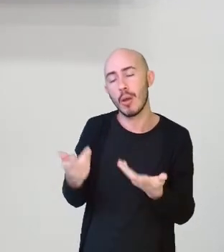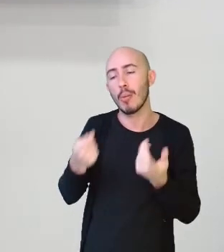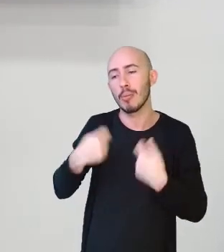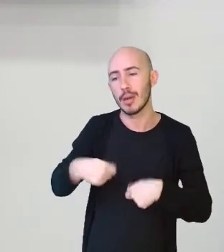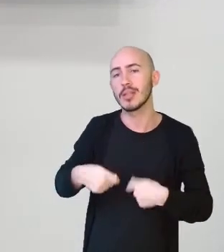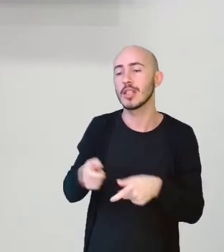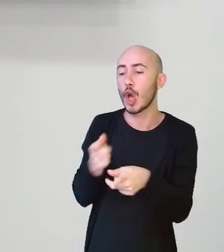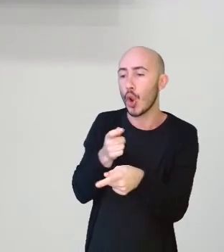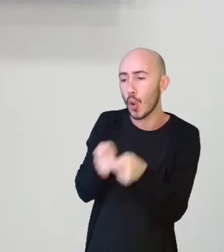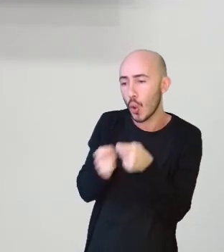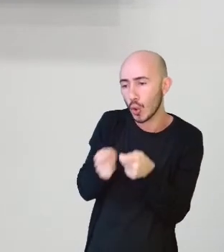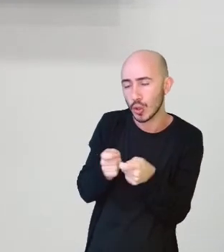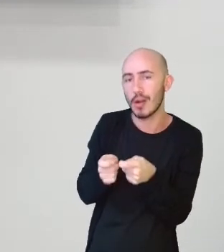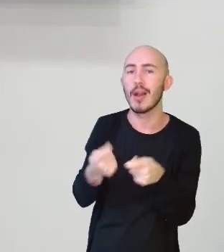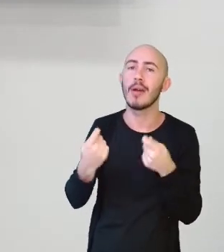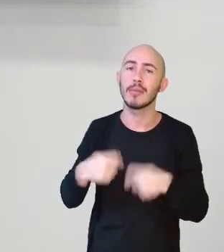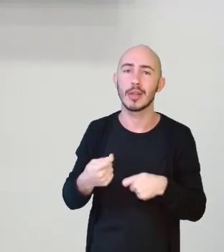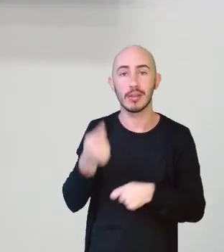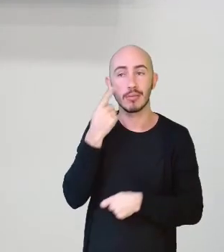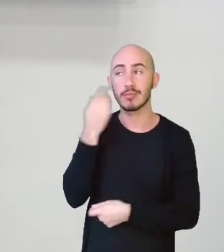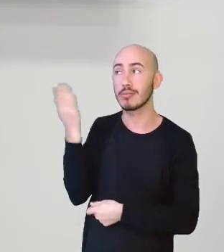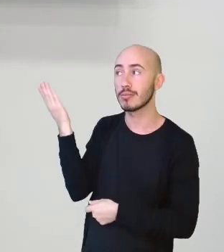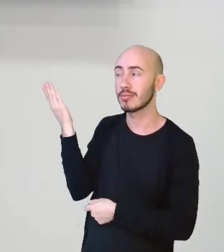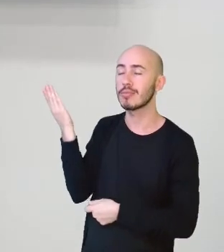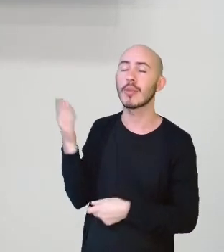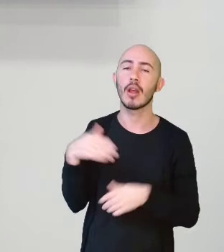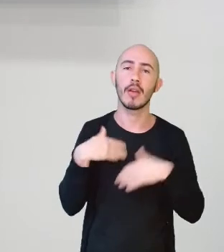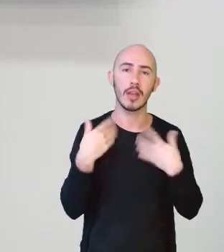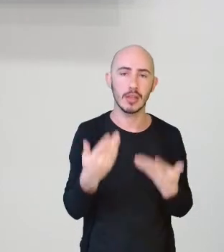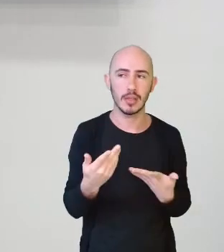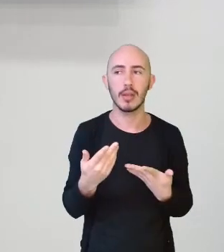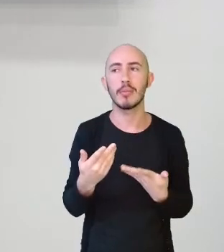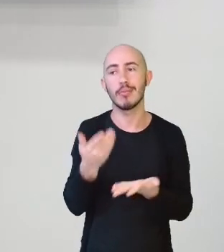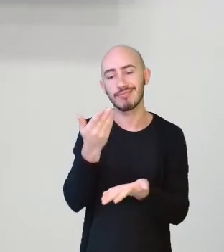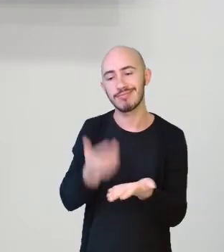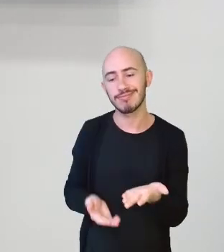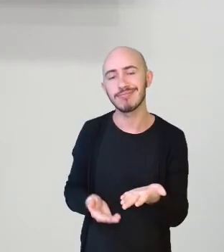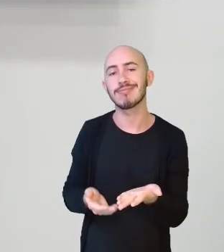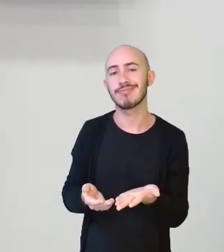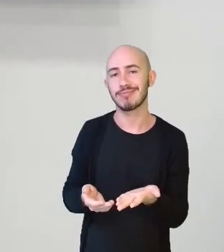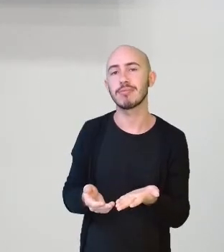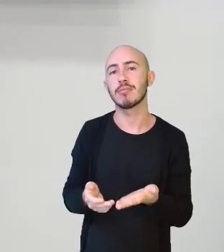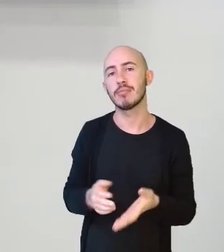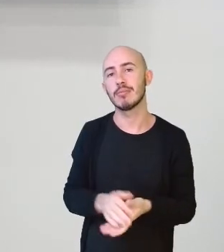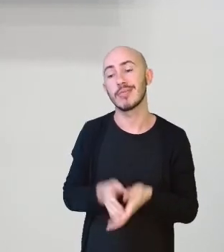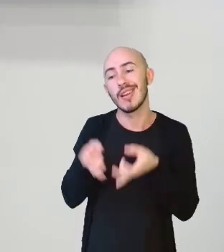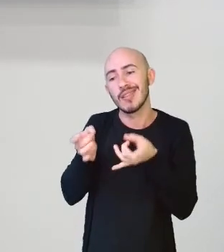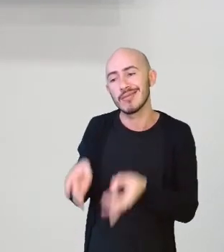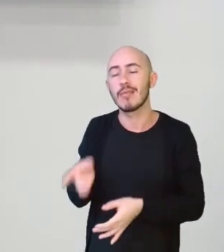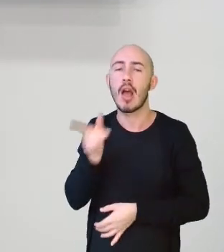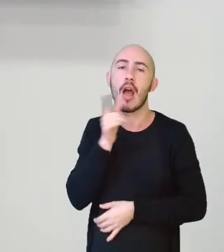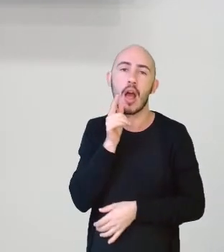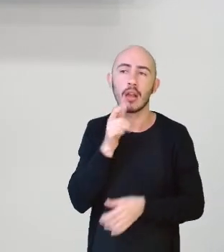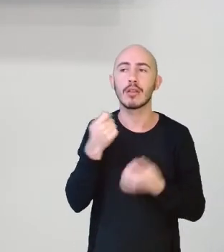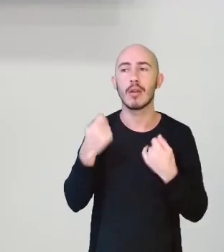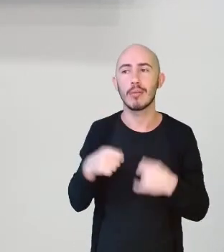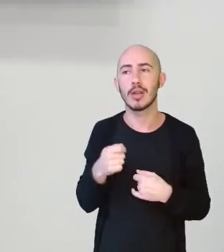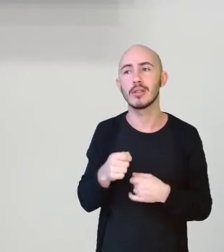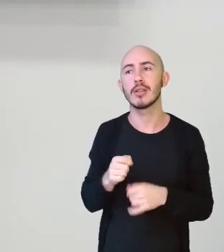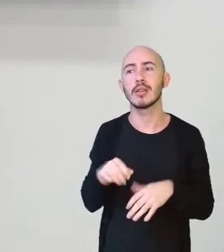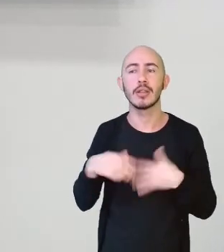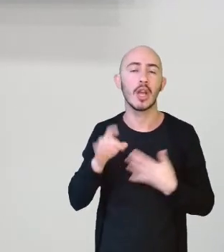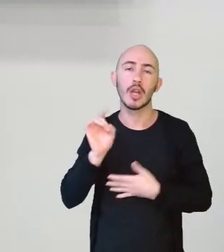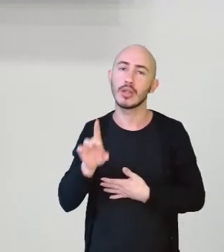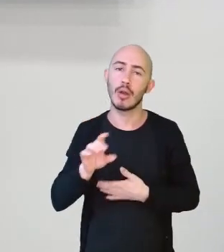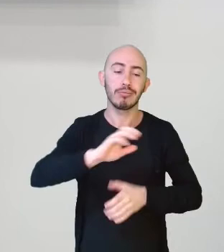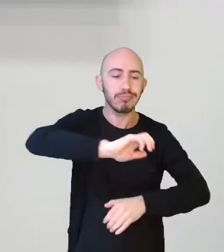na imagem, nós já vemos aí um exemplo de desperdício. Nós devemos o quê? Consertar, não é falar com alguém que entenda, ou então, às vezes, é só